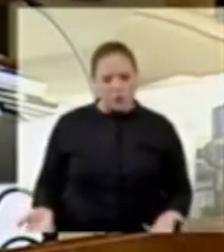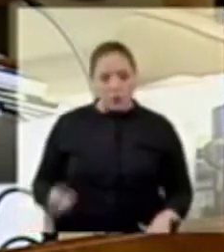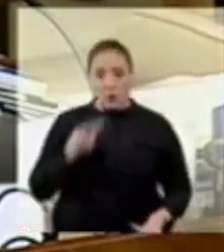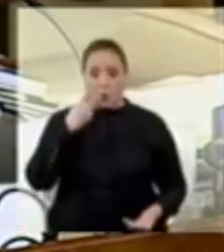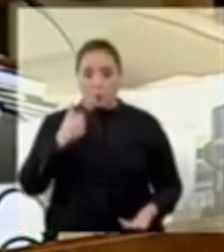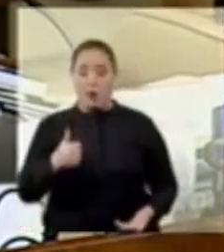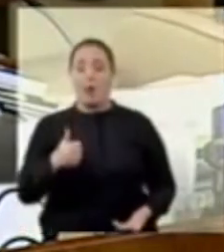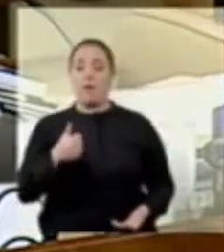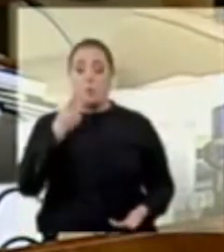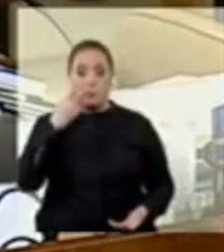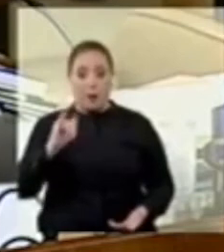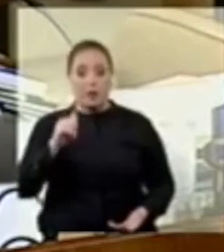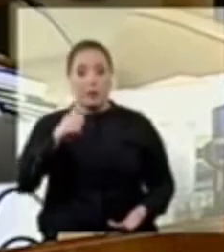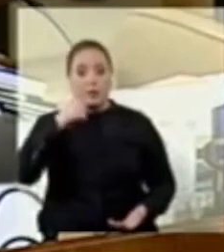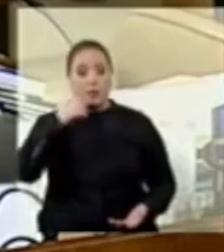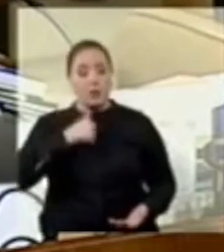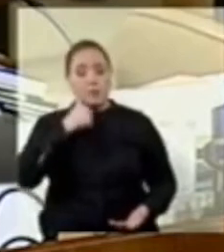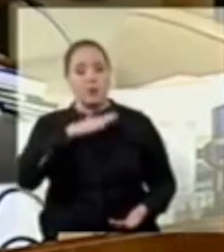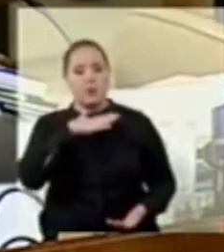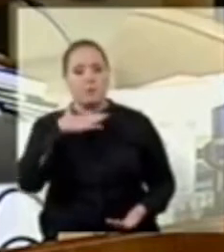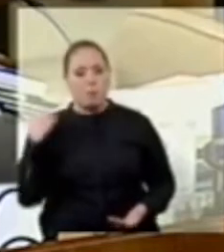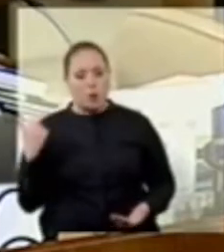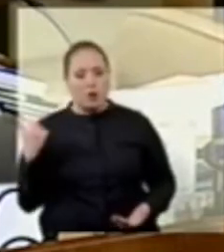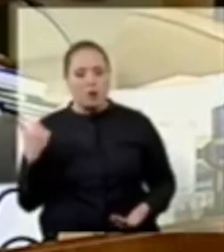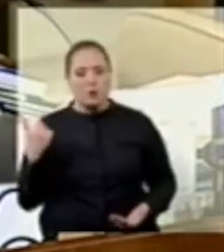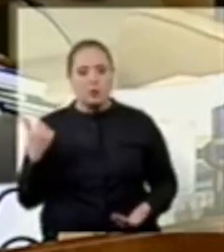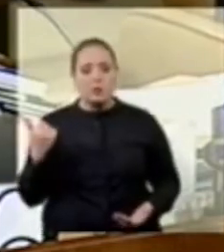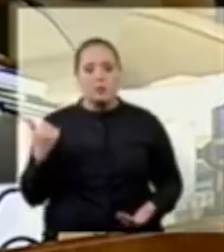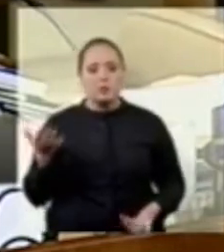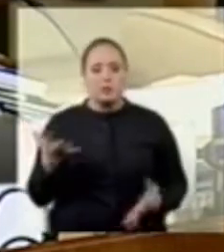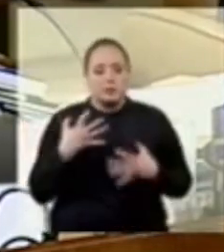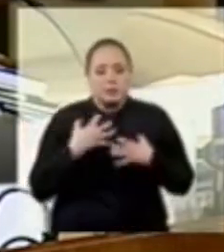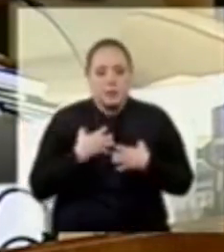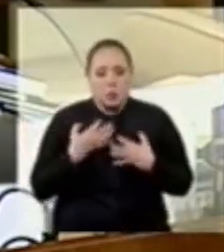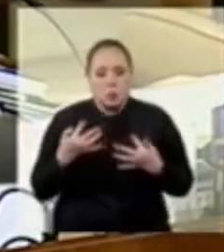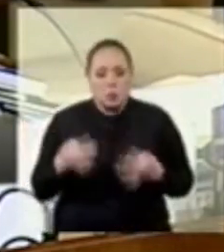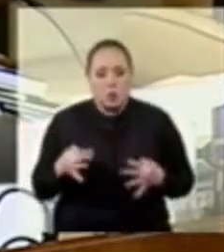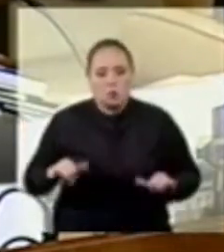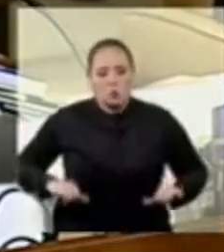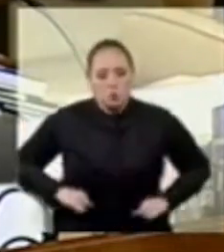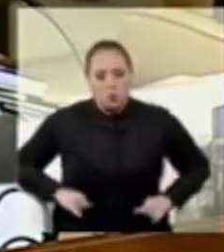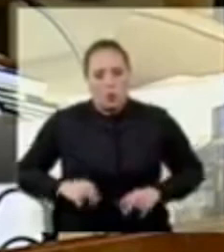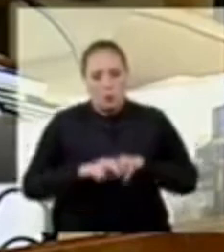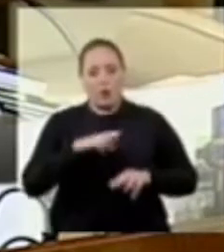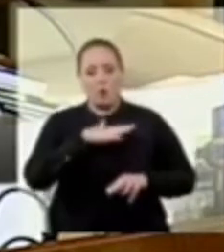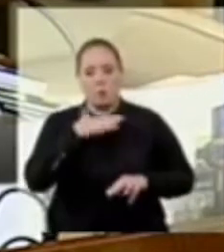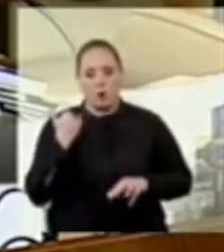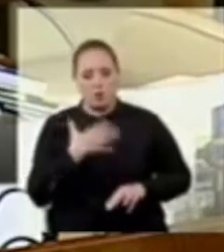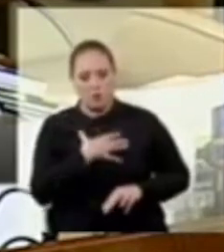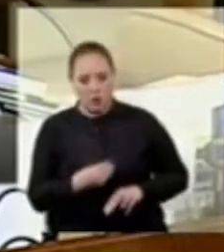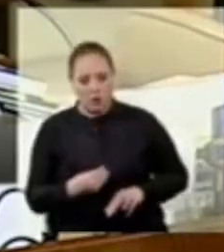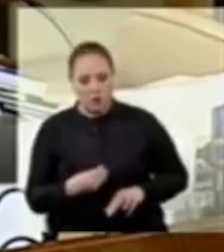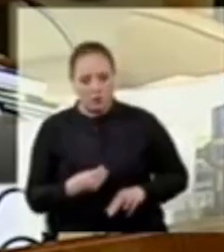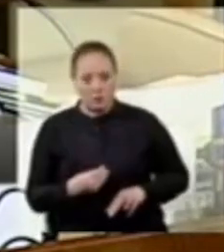pai da vítima devastado pela dor escreveu desce deu a seguinte